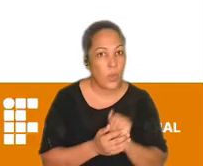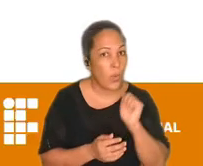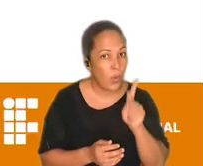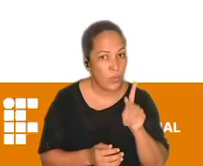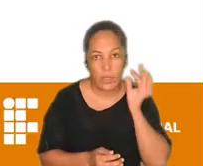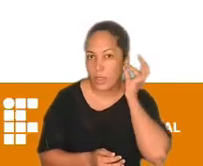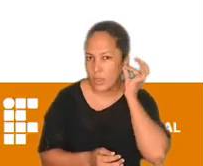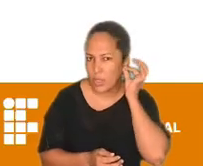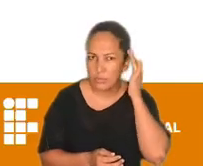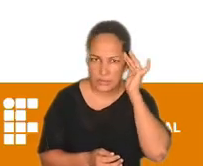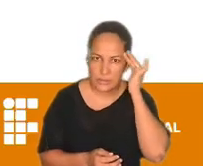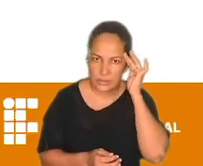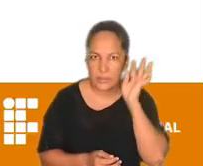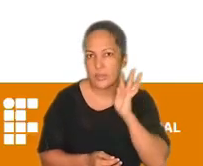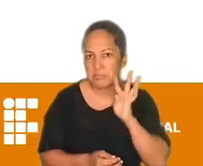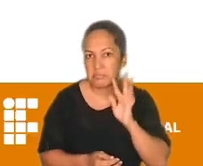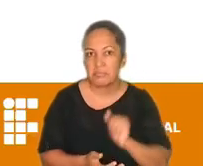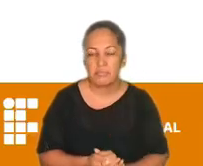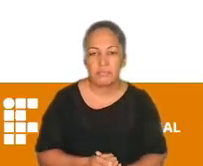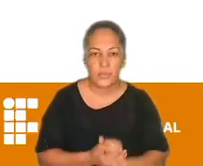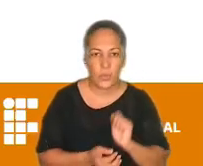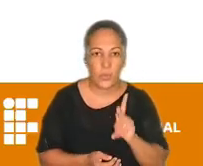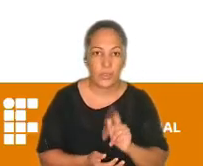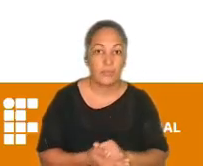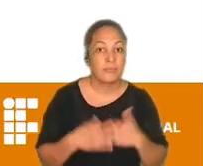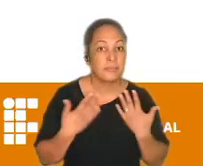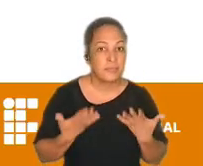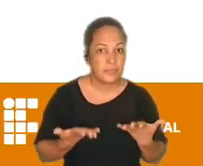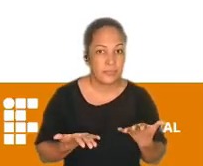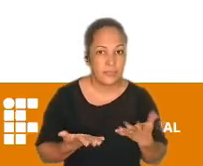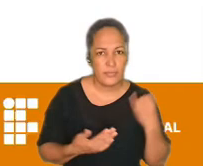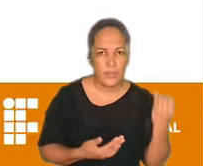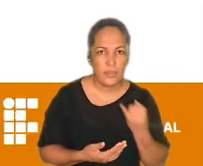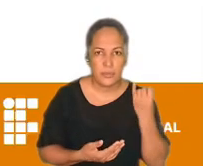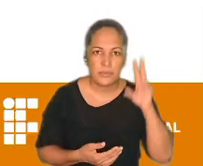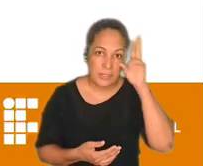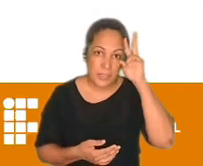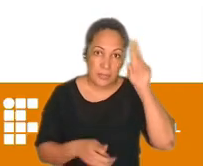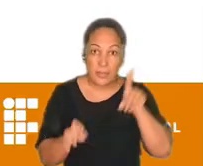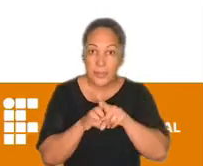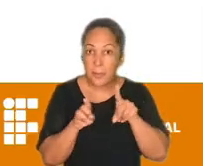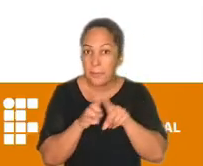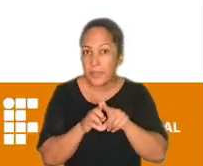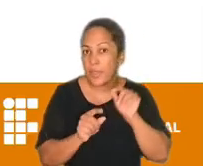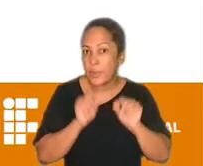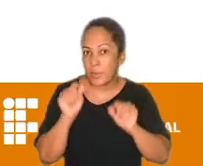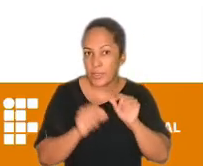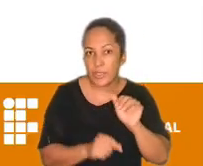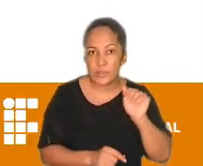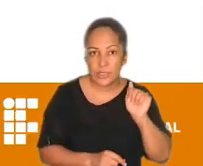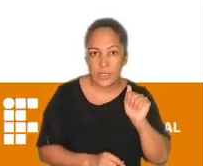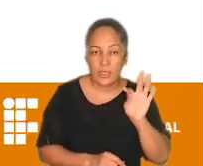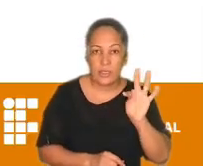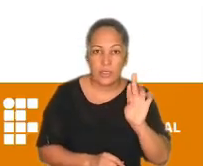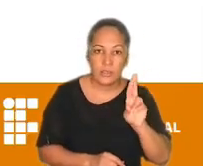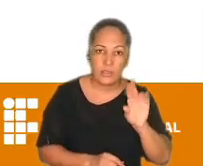pegar legal? Beleza. Então, é importante lembrar que os atributos identificadores das